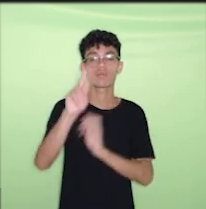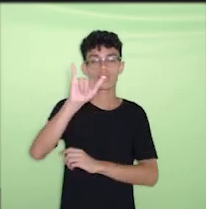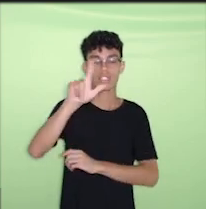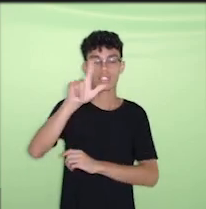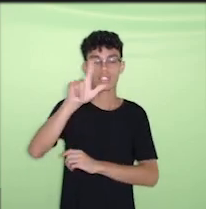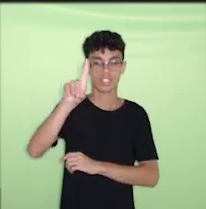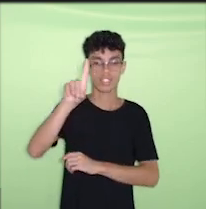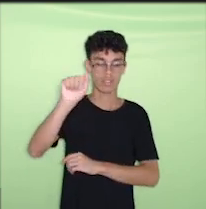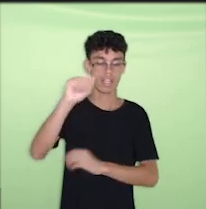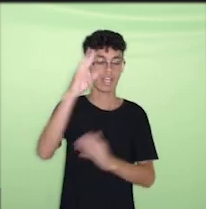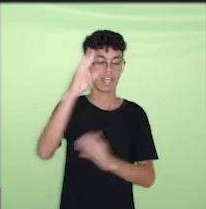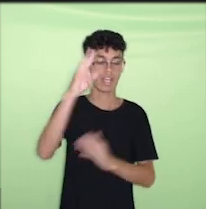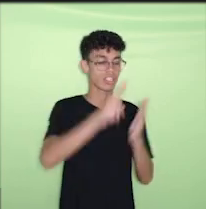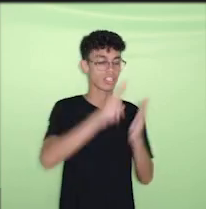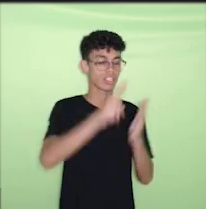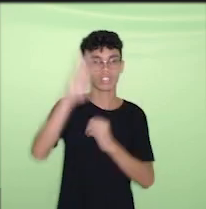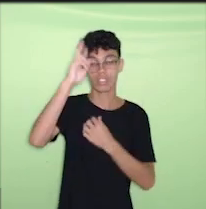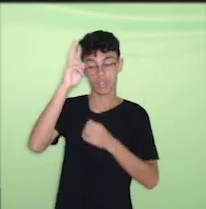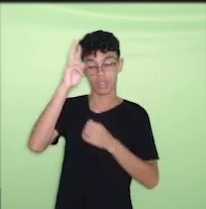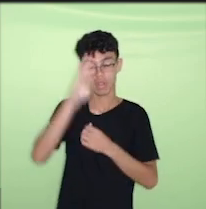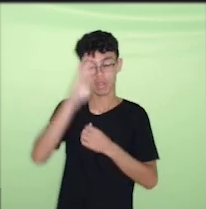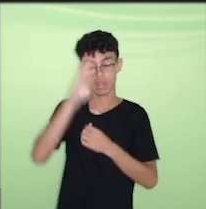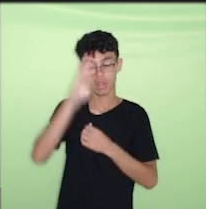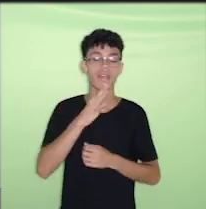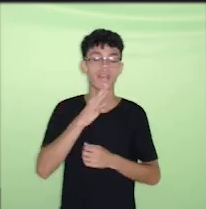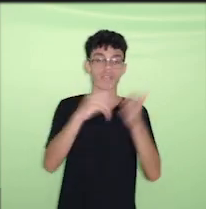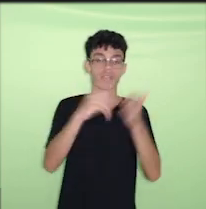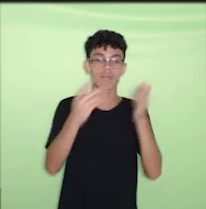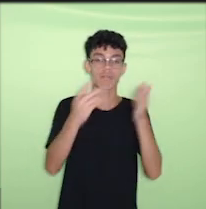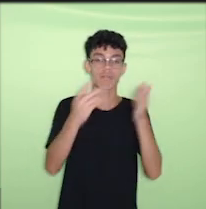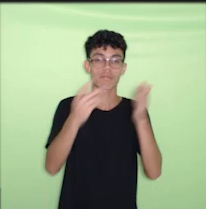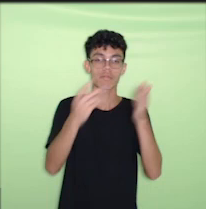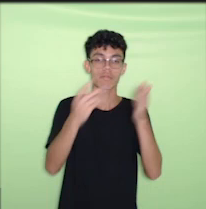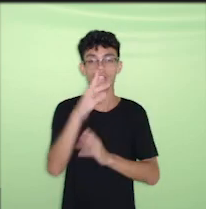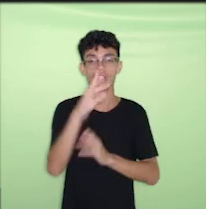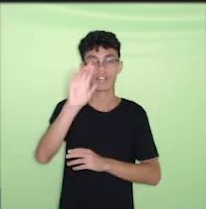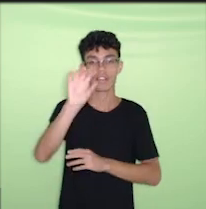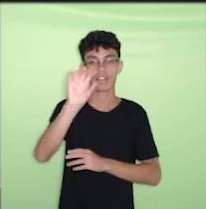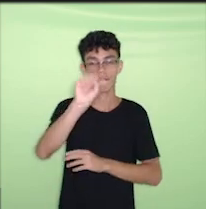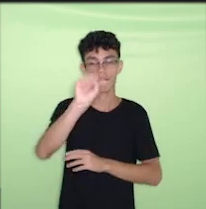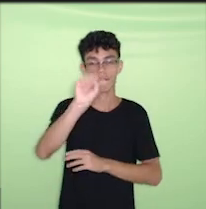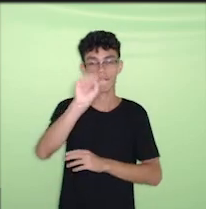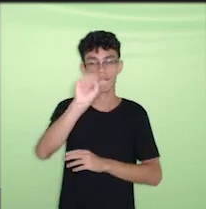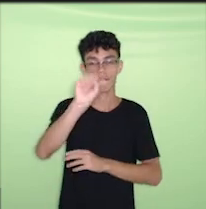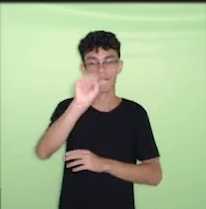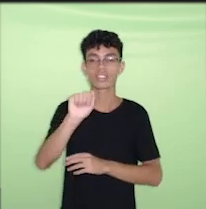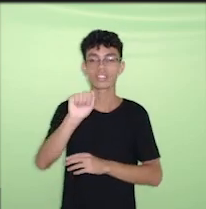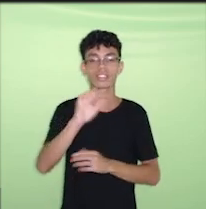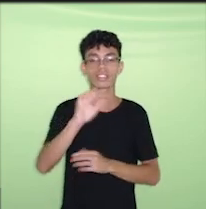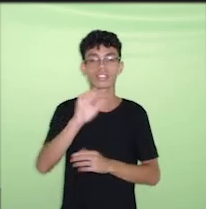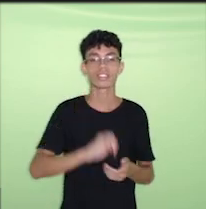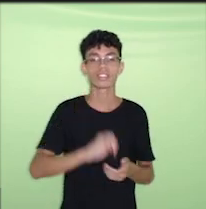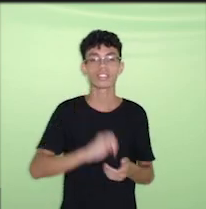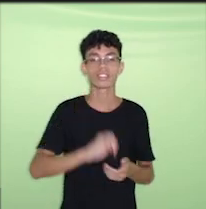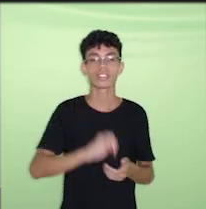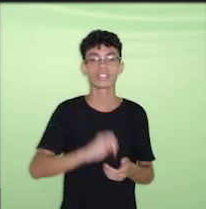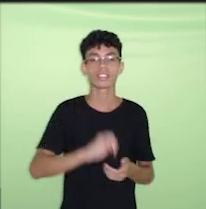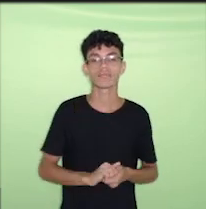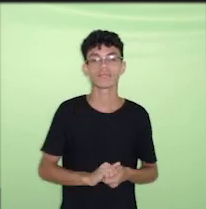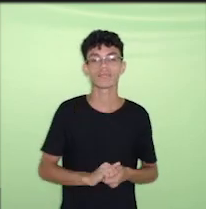conhece. Todo mundo conhece a obra poética, a obra de prosa, especialmente a trilogia erótica,